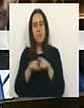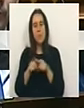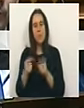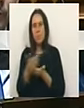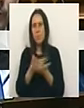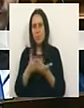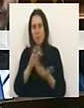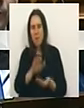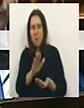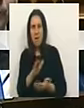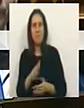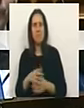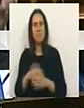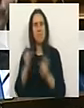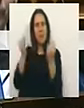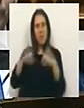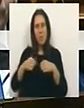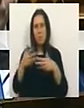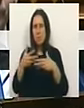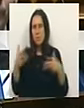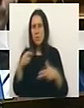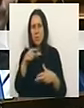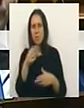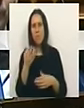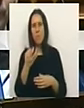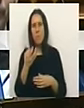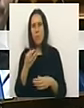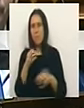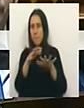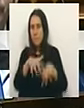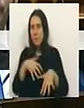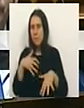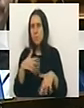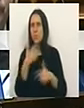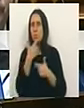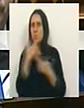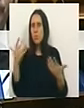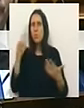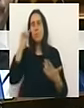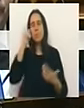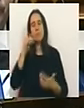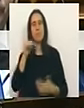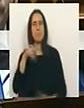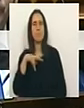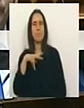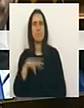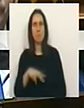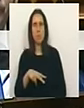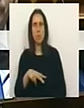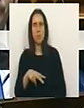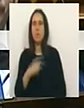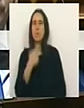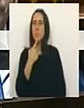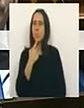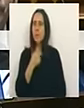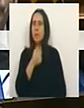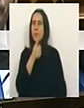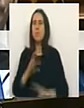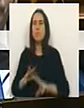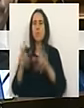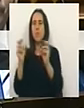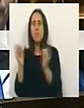a ser feita, os acordos de maioria que foram estabelecidos nesse Parlamento, tudo isso custou a Portugal muito em